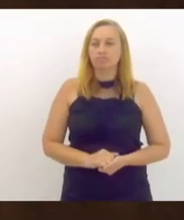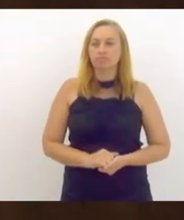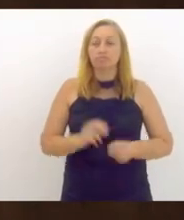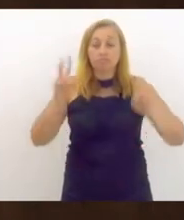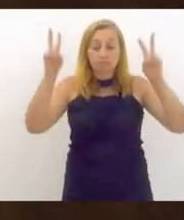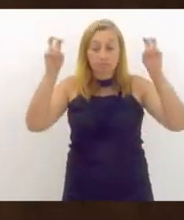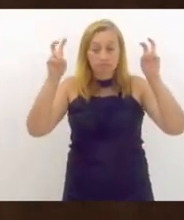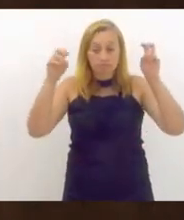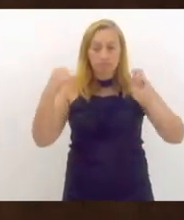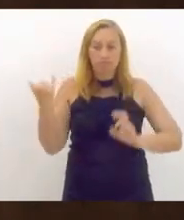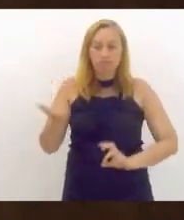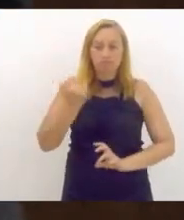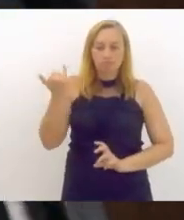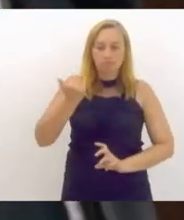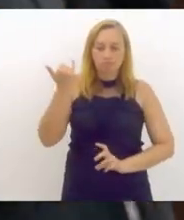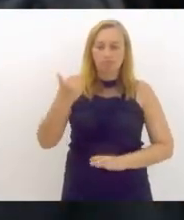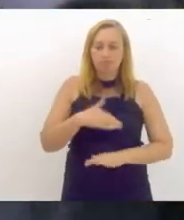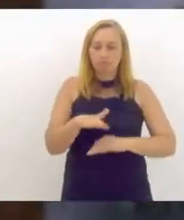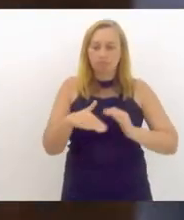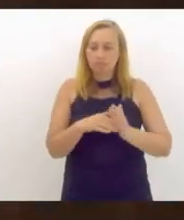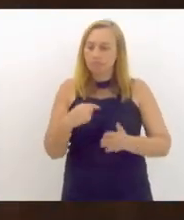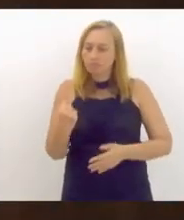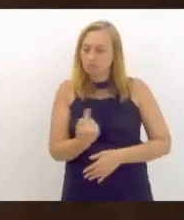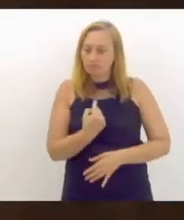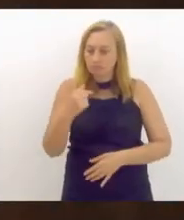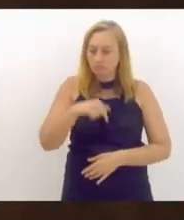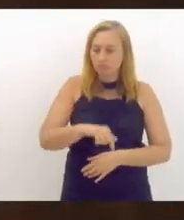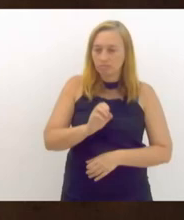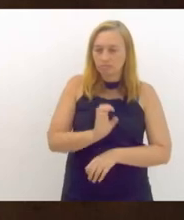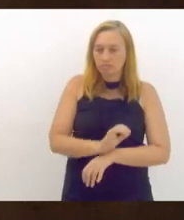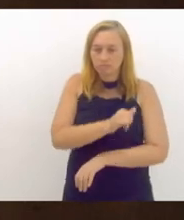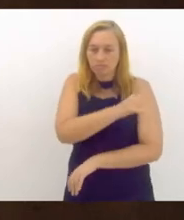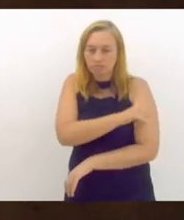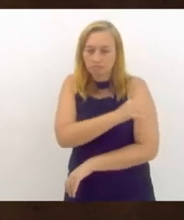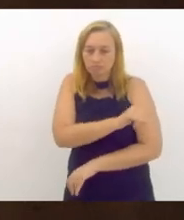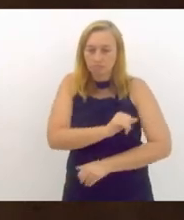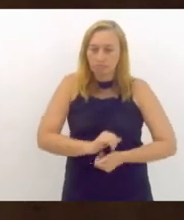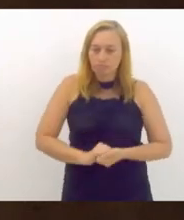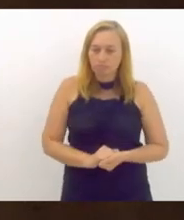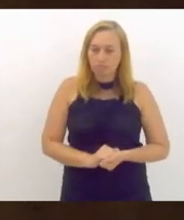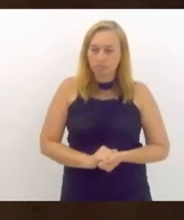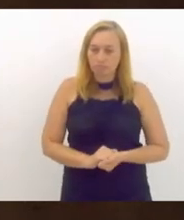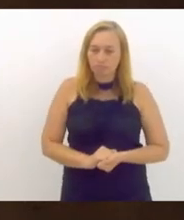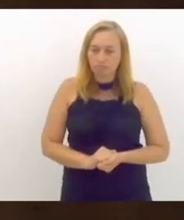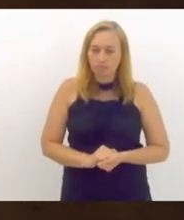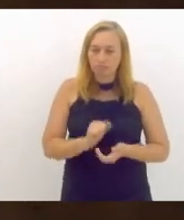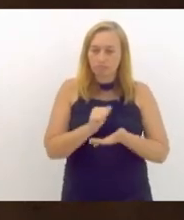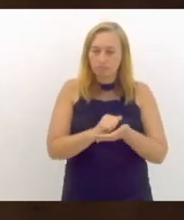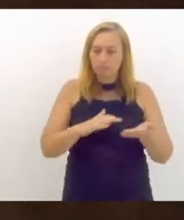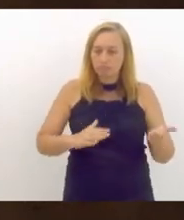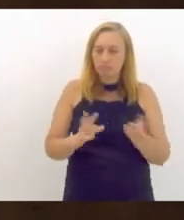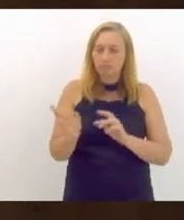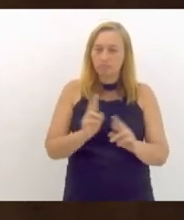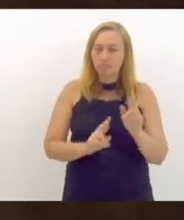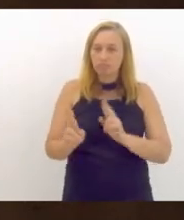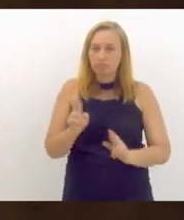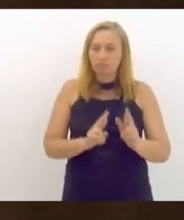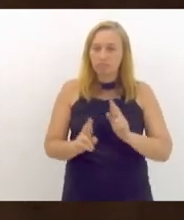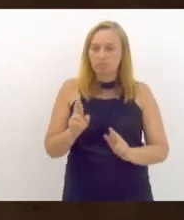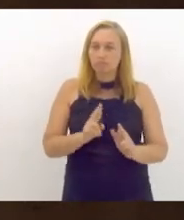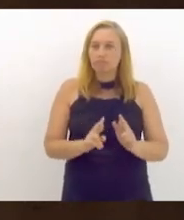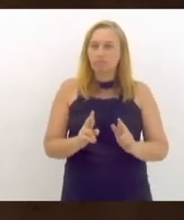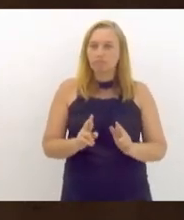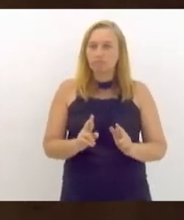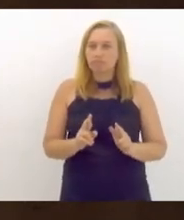tema muito importante para todos nós aqui do Estado do Rio de Janeiro, que fala das atividades relacionadas ao desmantelamento